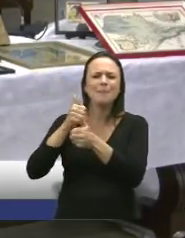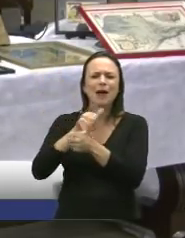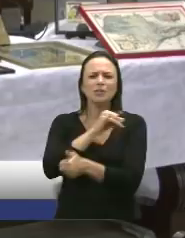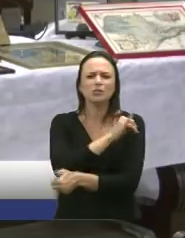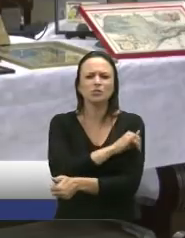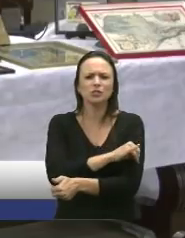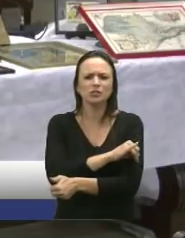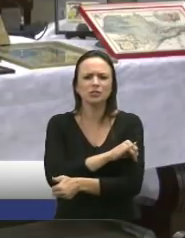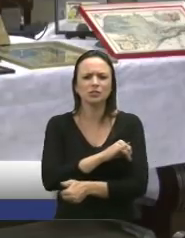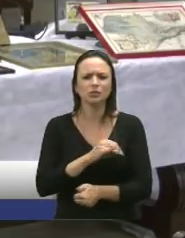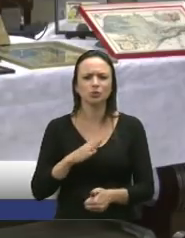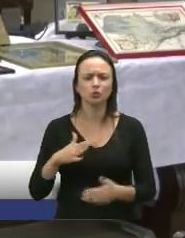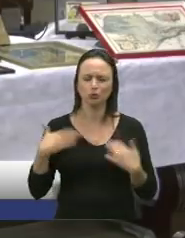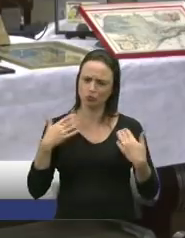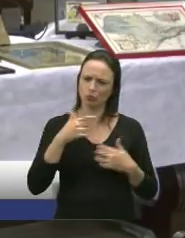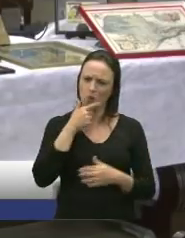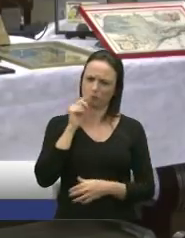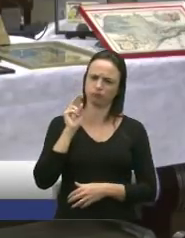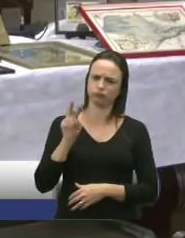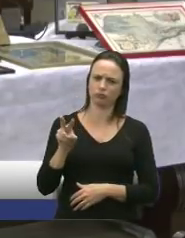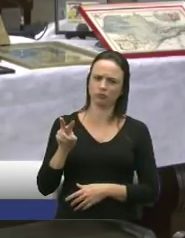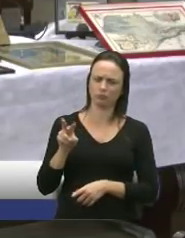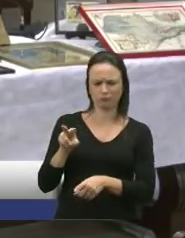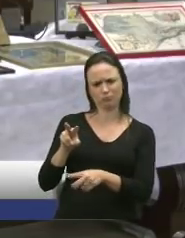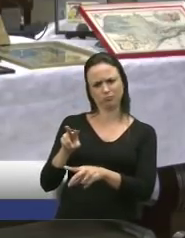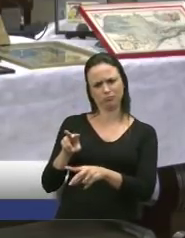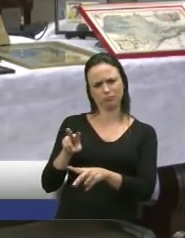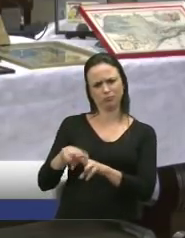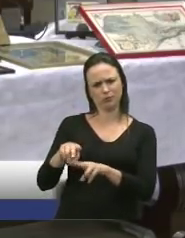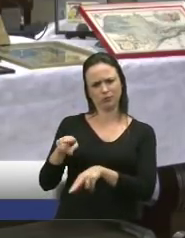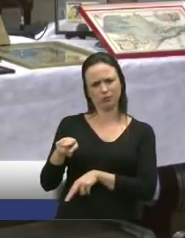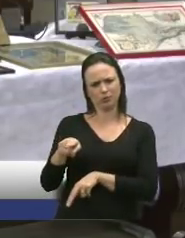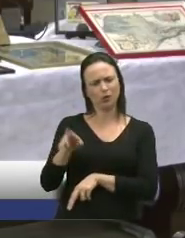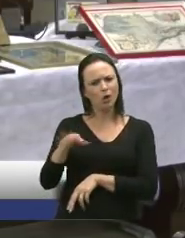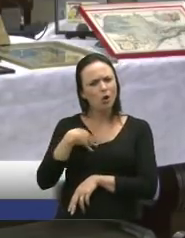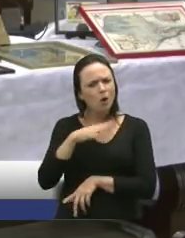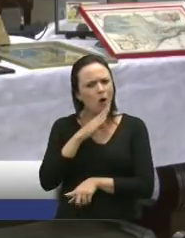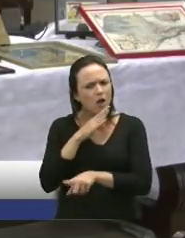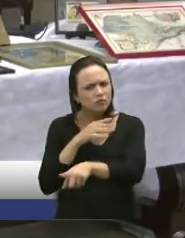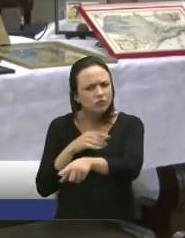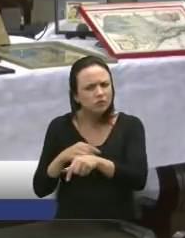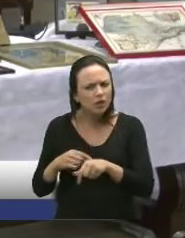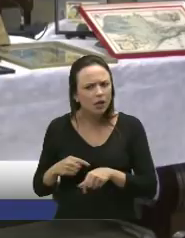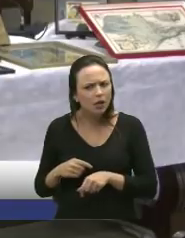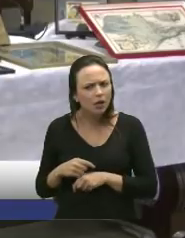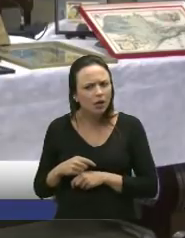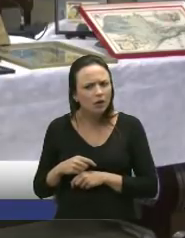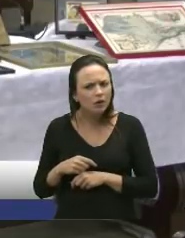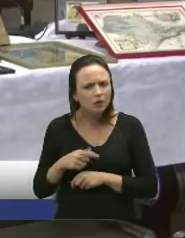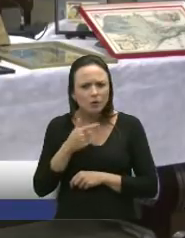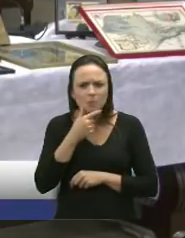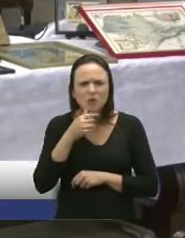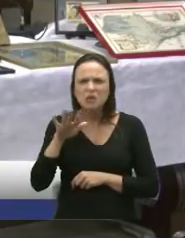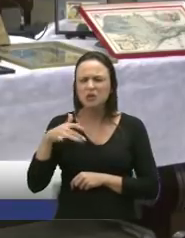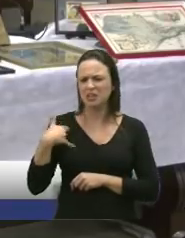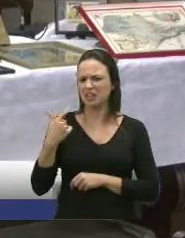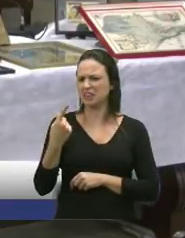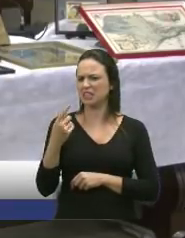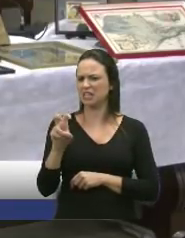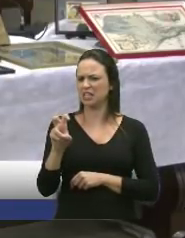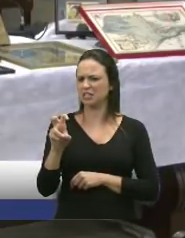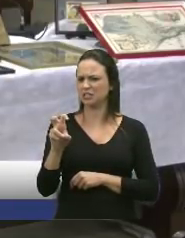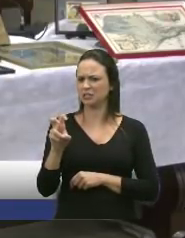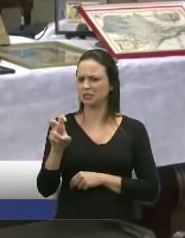não foi a surpresa? Esse voluntário jauense na prisão, escuta, moleque, eu te conheço. Moleque de 15 anos, mais ou menos. Eu